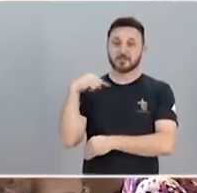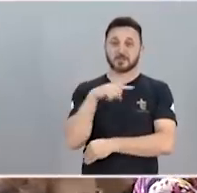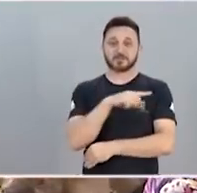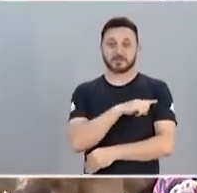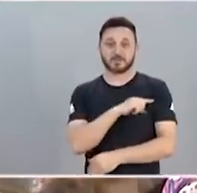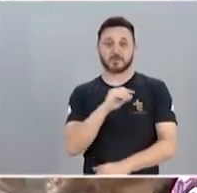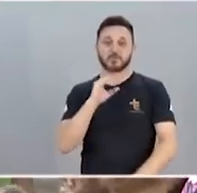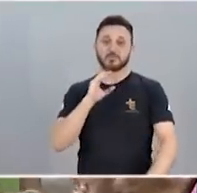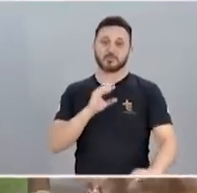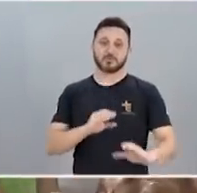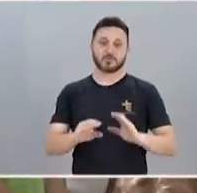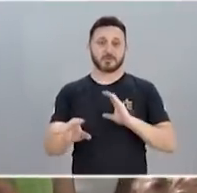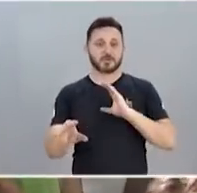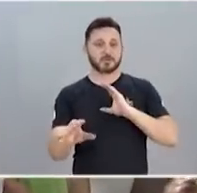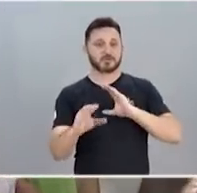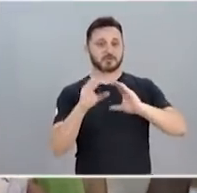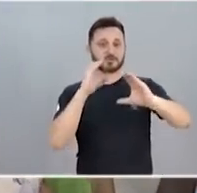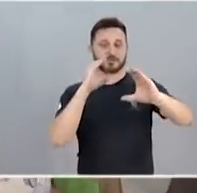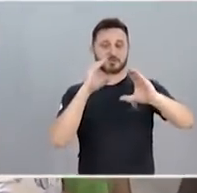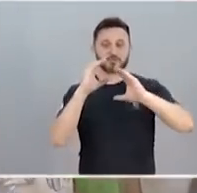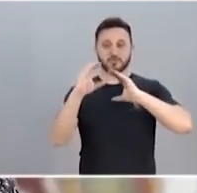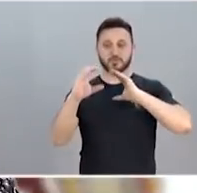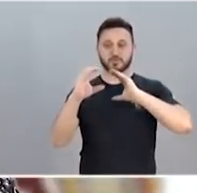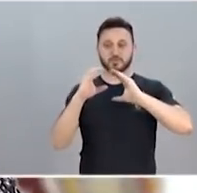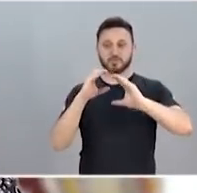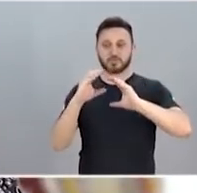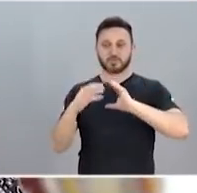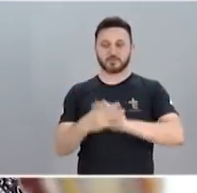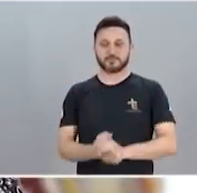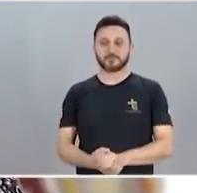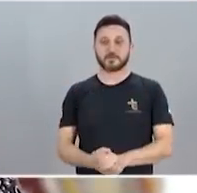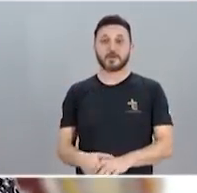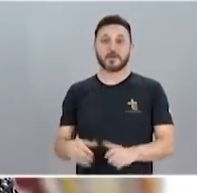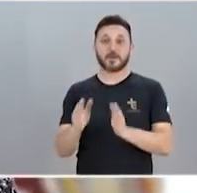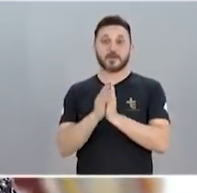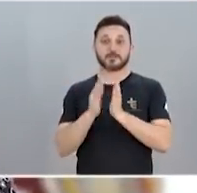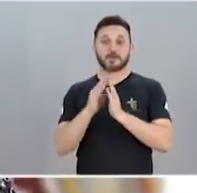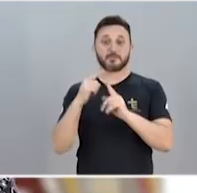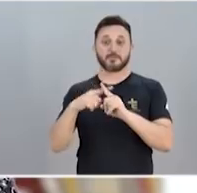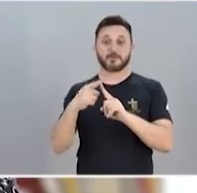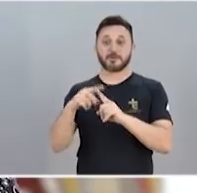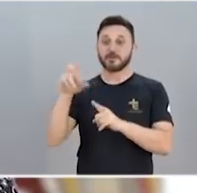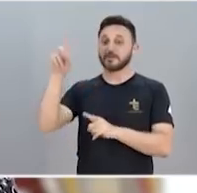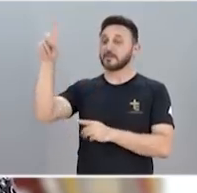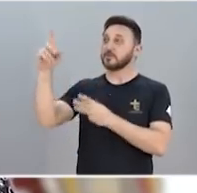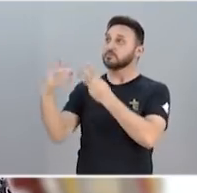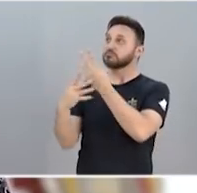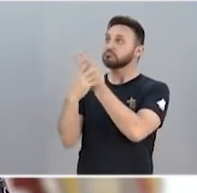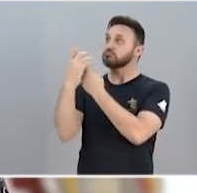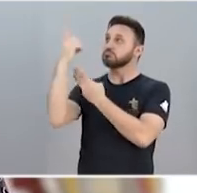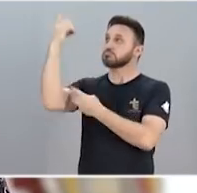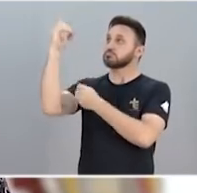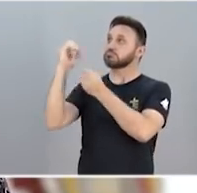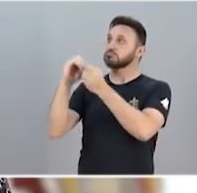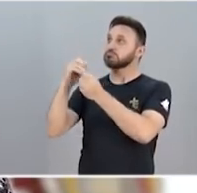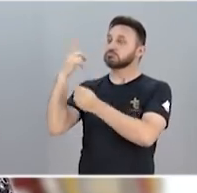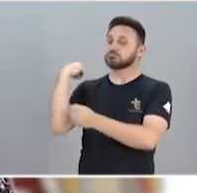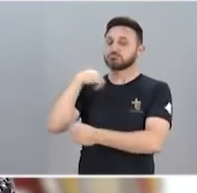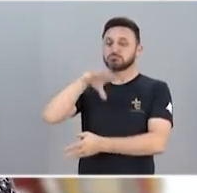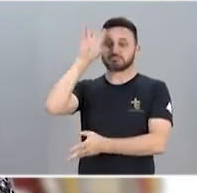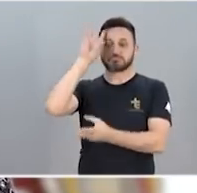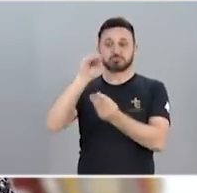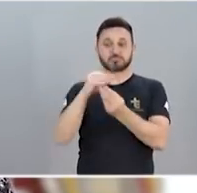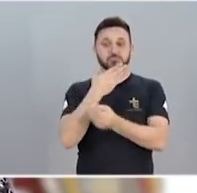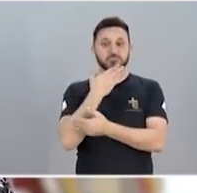favoreça a nossa comunicação. Para que a Trindade Santa nos faça compreender